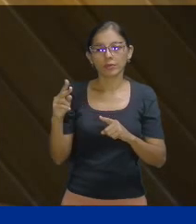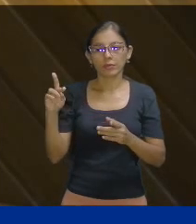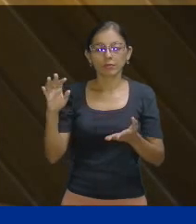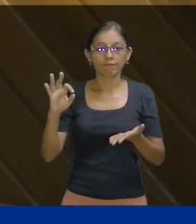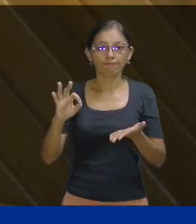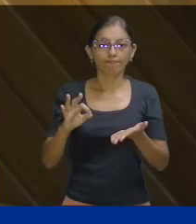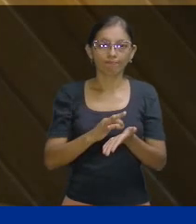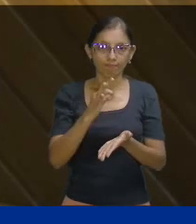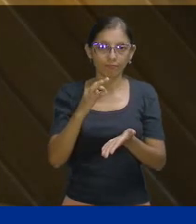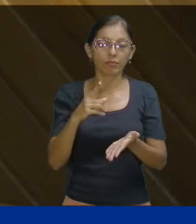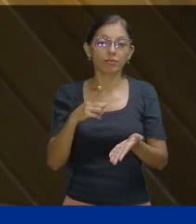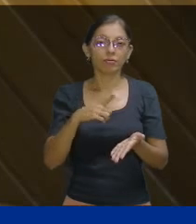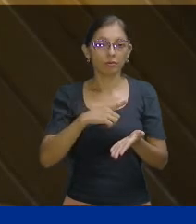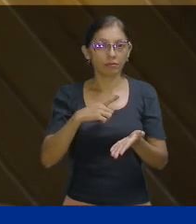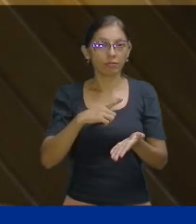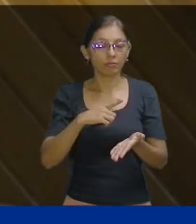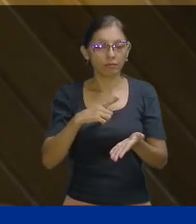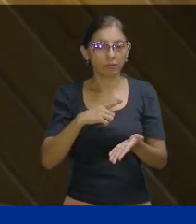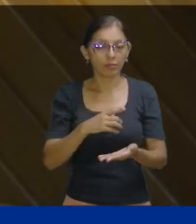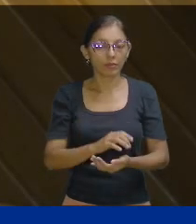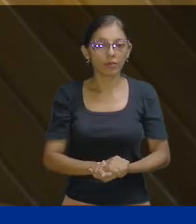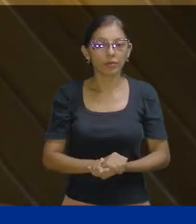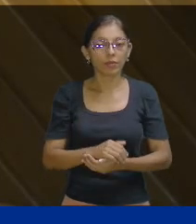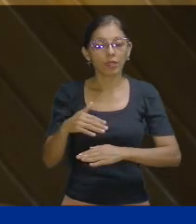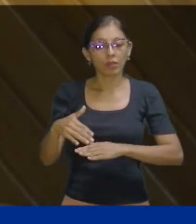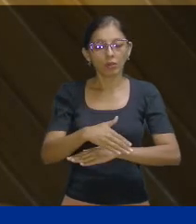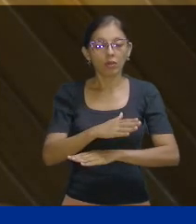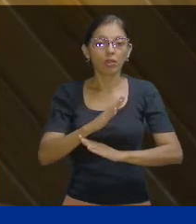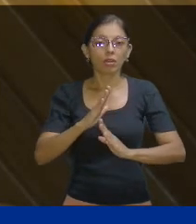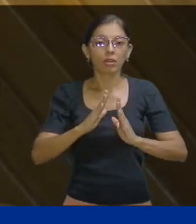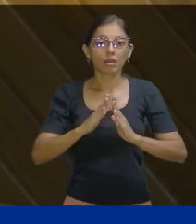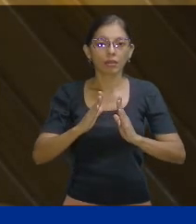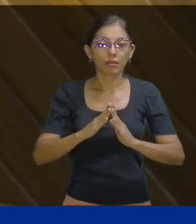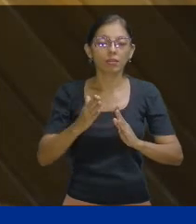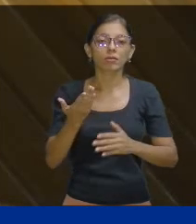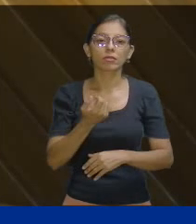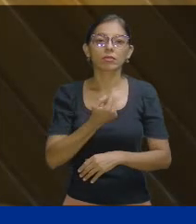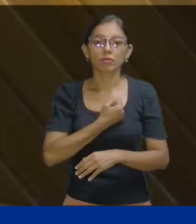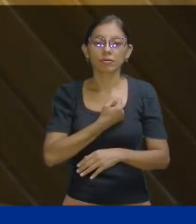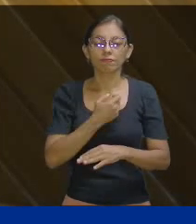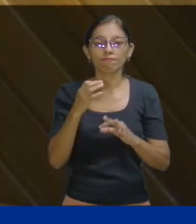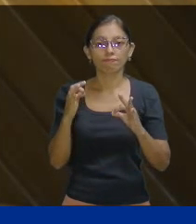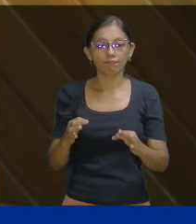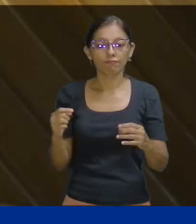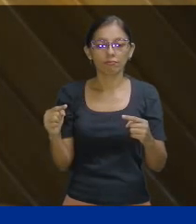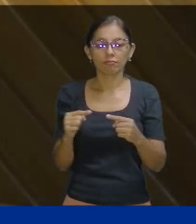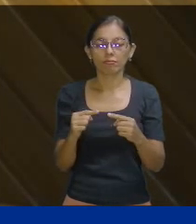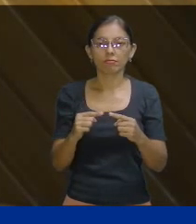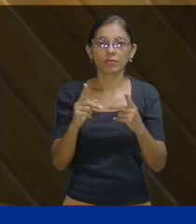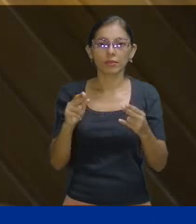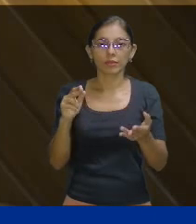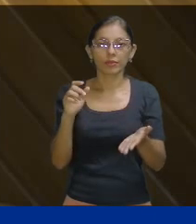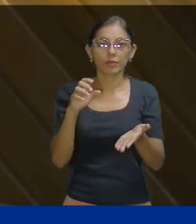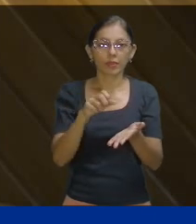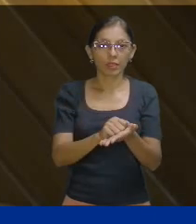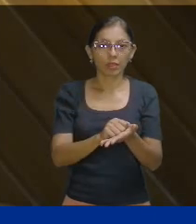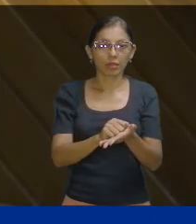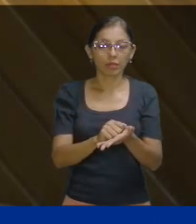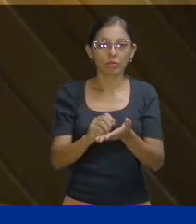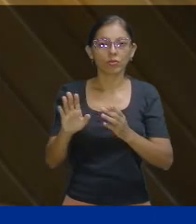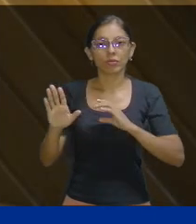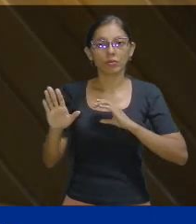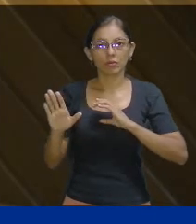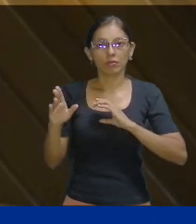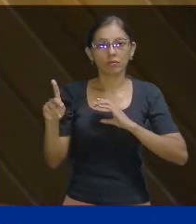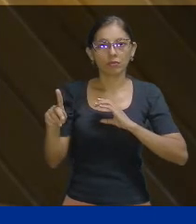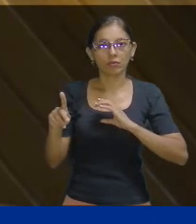no mandado e ele foi cumprido no endereço constante do cadastro eleitoral. O ato do oficial de justiça possui